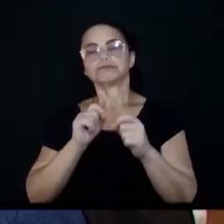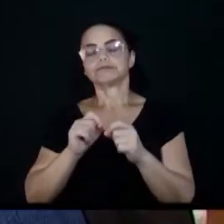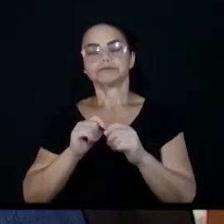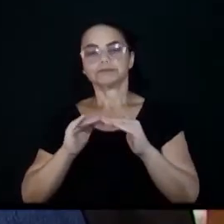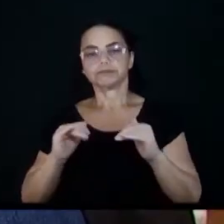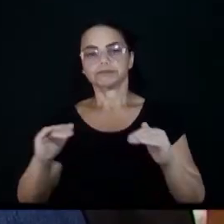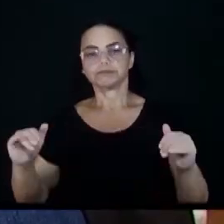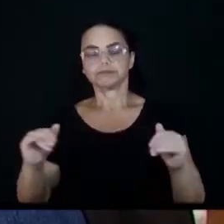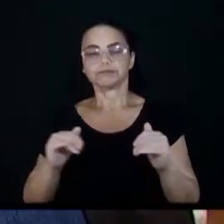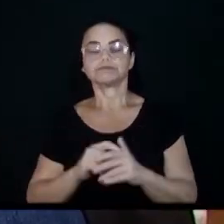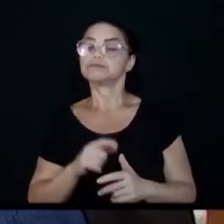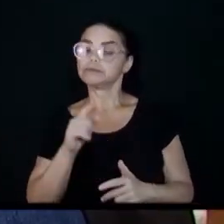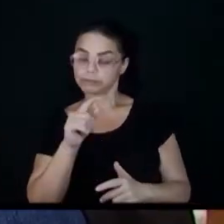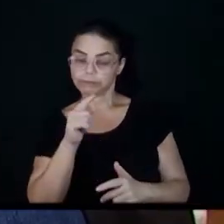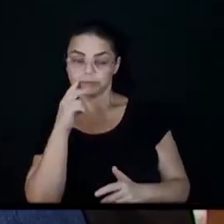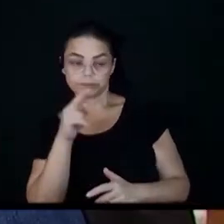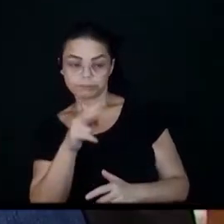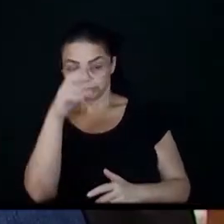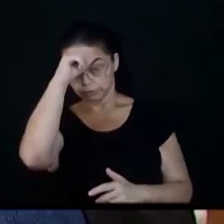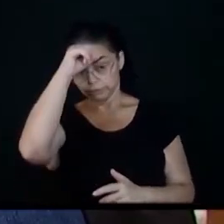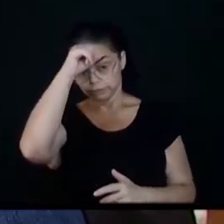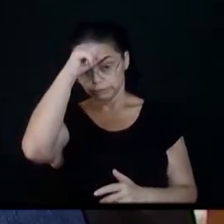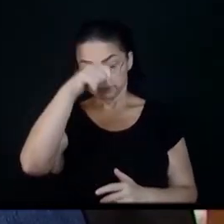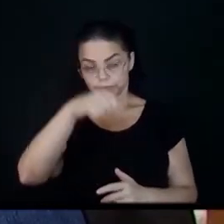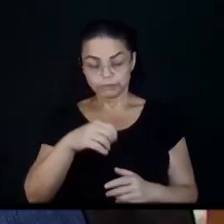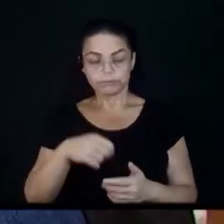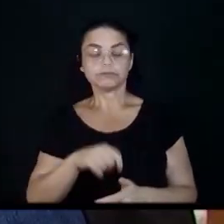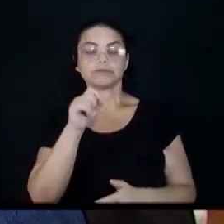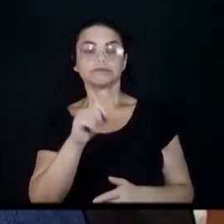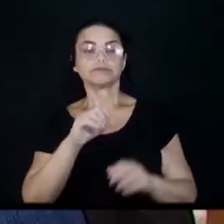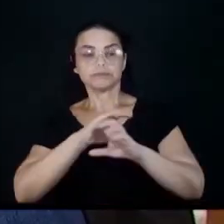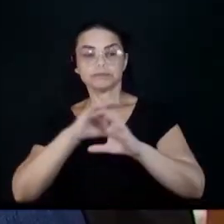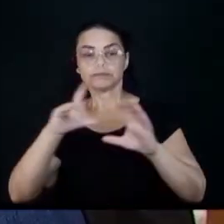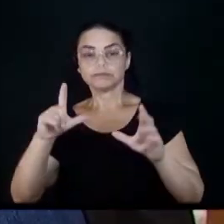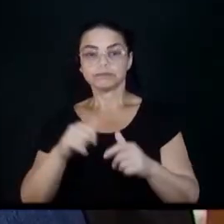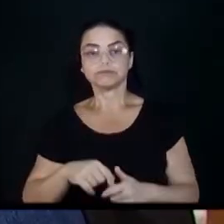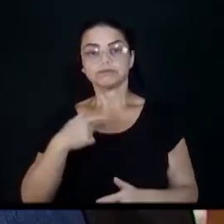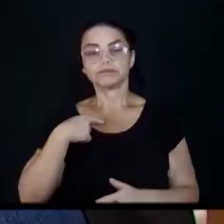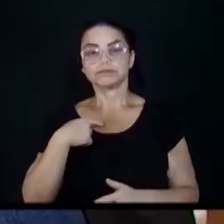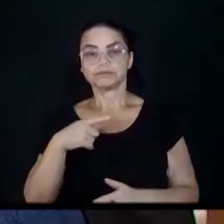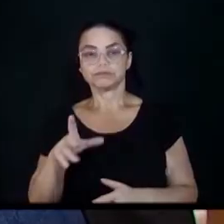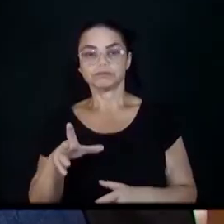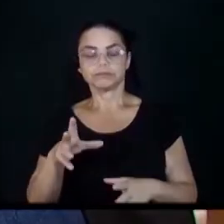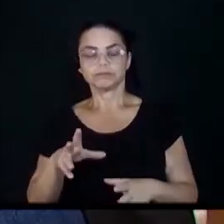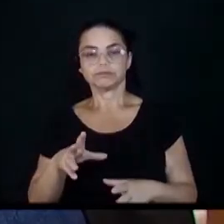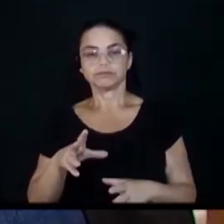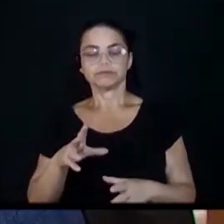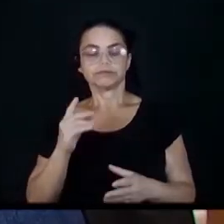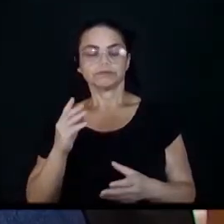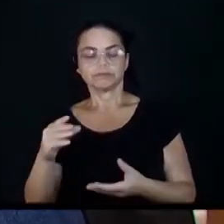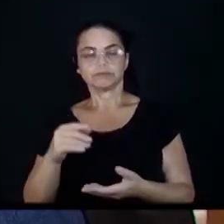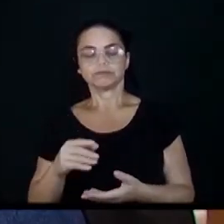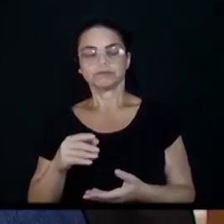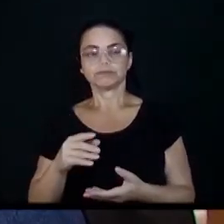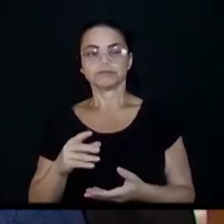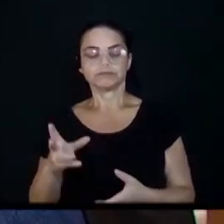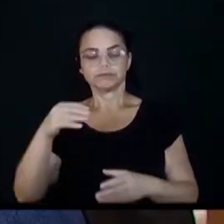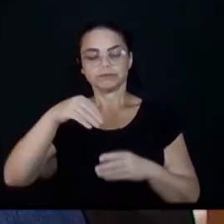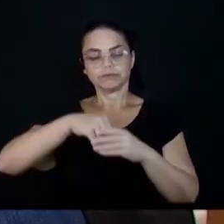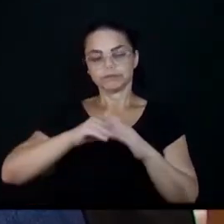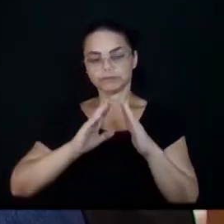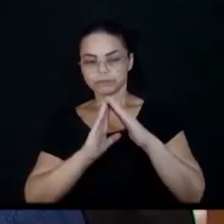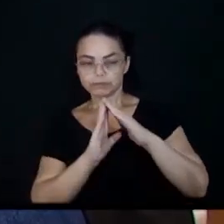estão aprendendo. E isso é claro que elas acabam levando esse resultado para dentro da casa, dentro